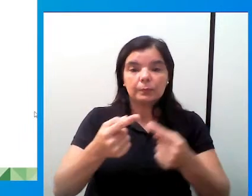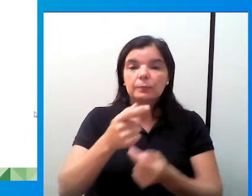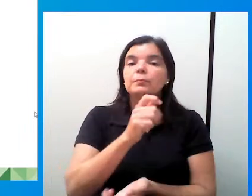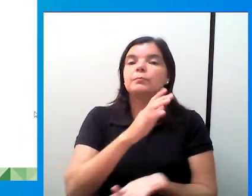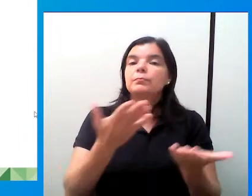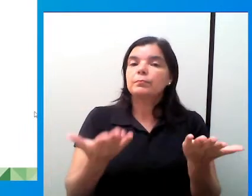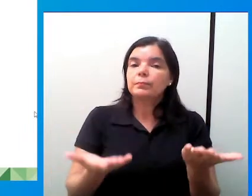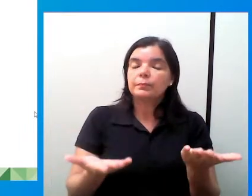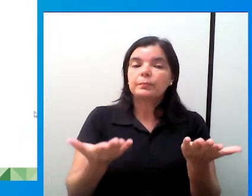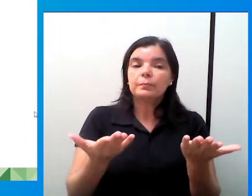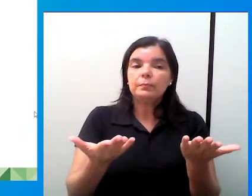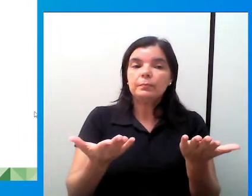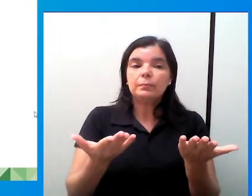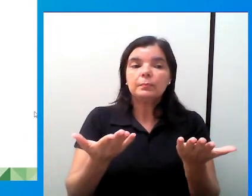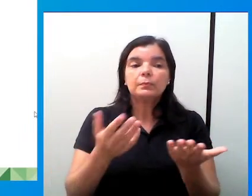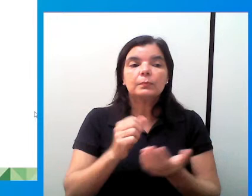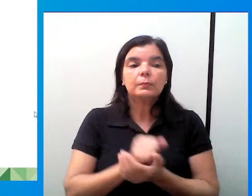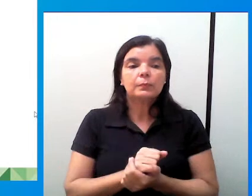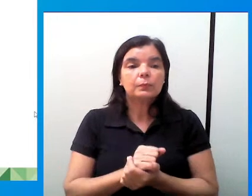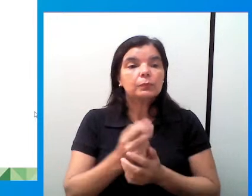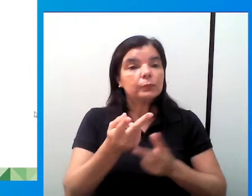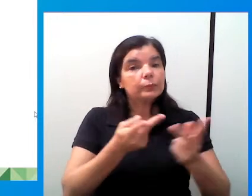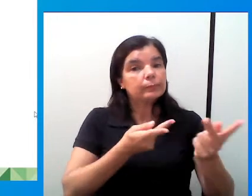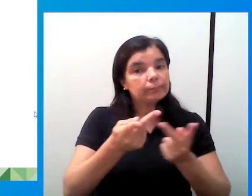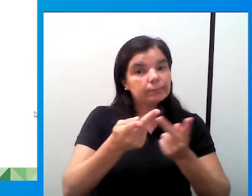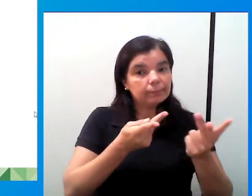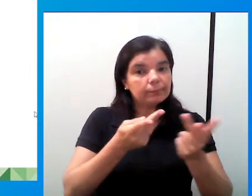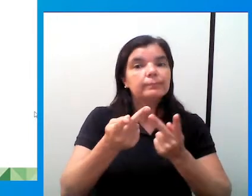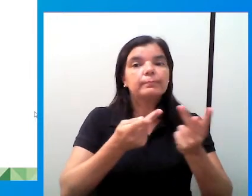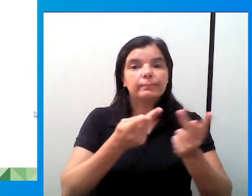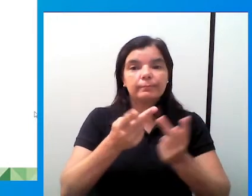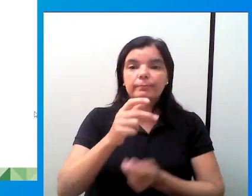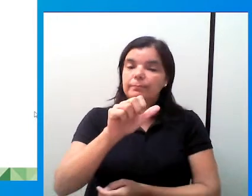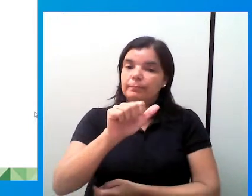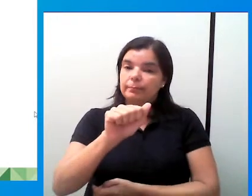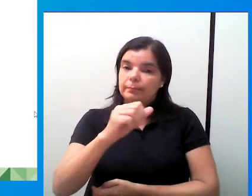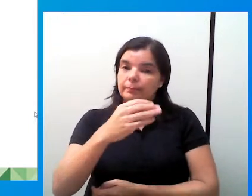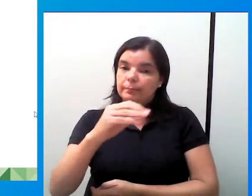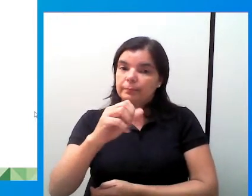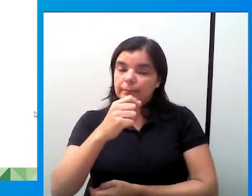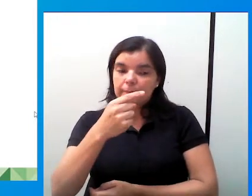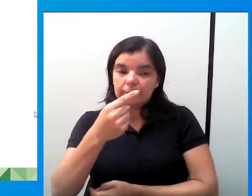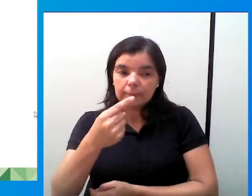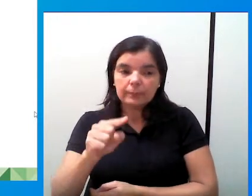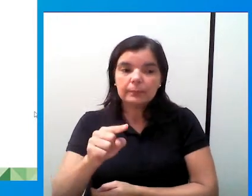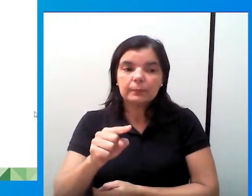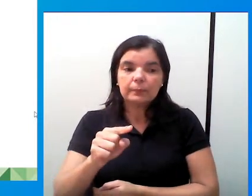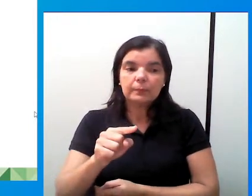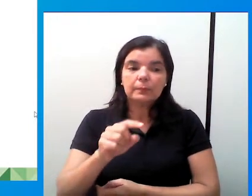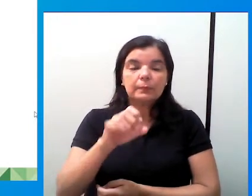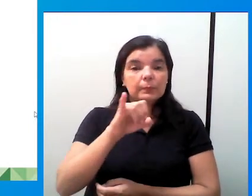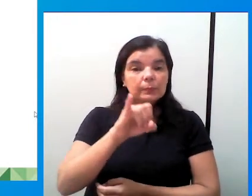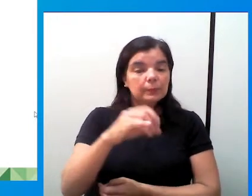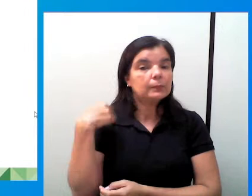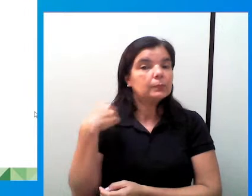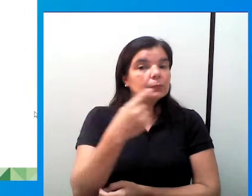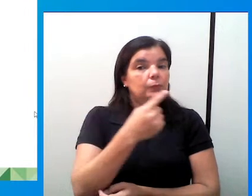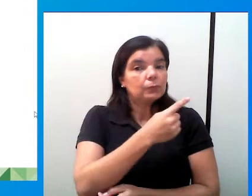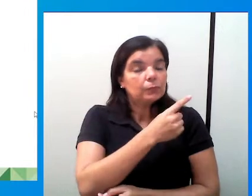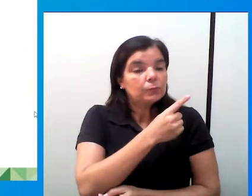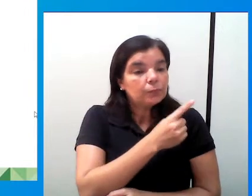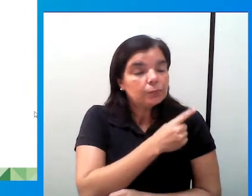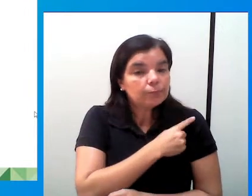desafio. A definição de um plano de ação, ou seja, nós vimos lá atrás que se nós não